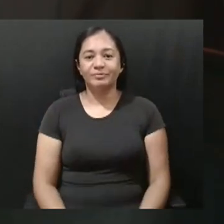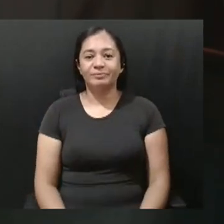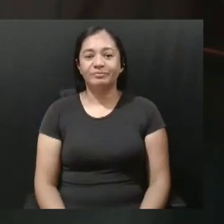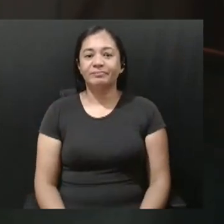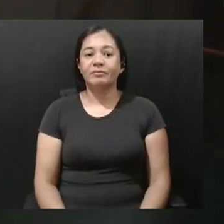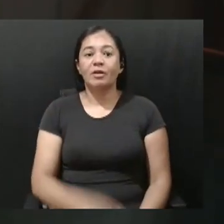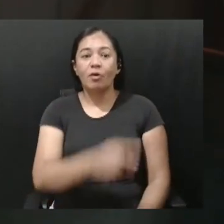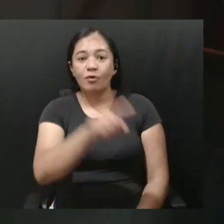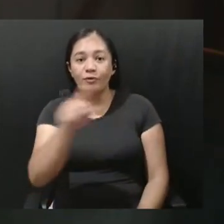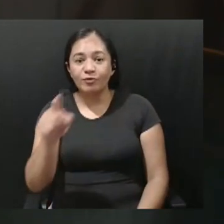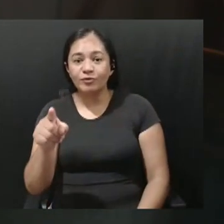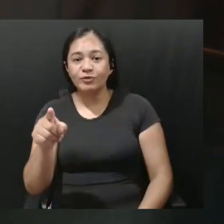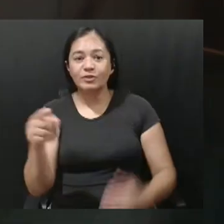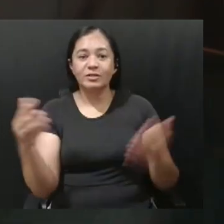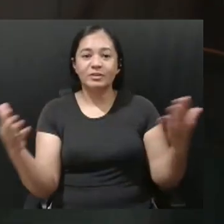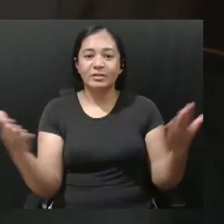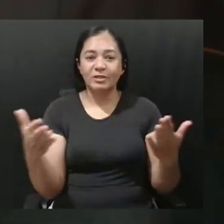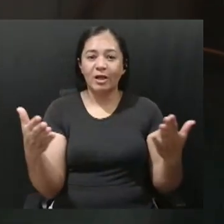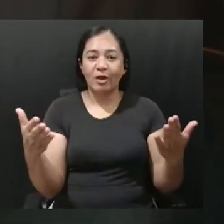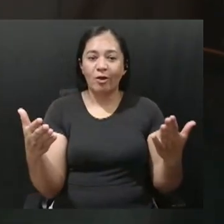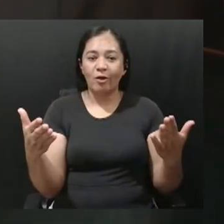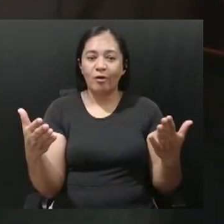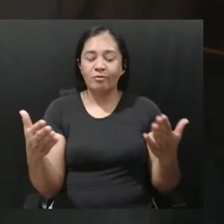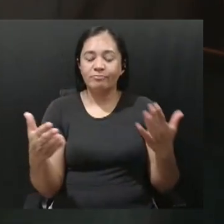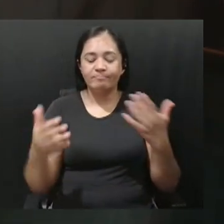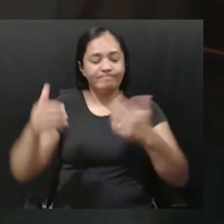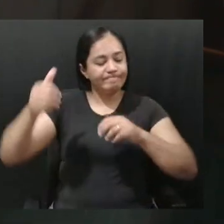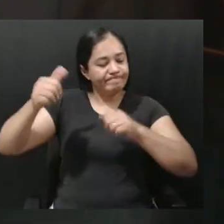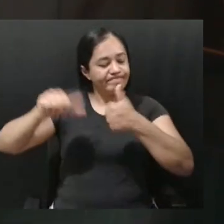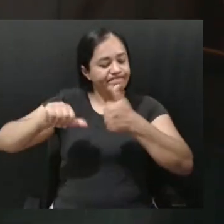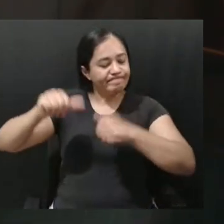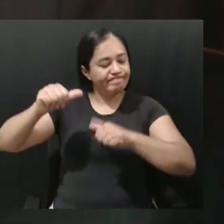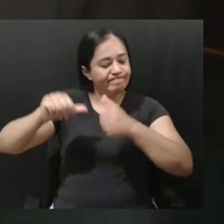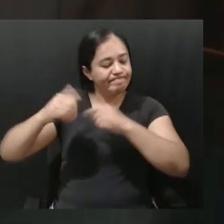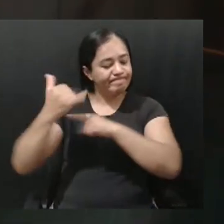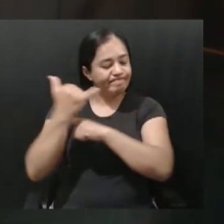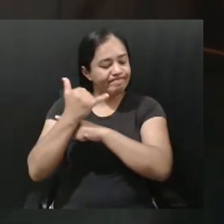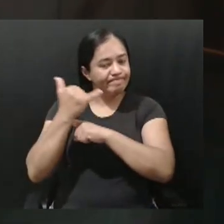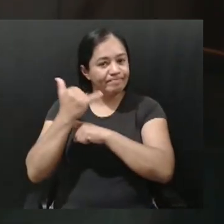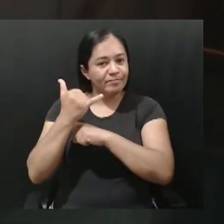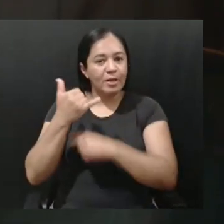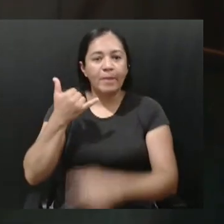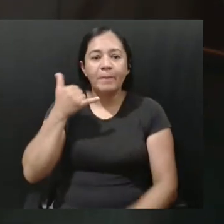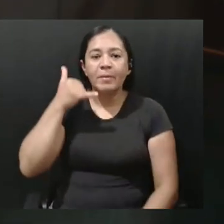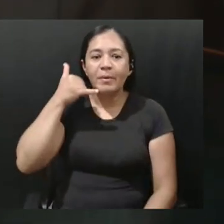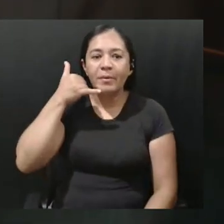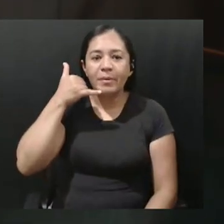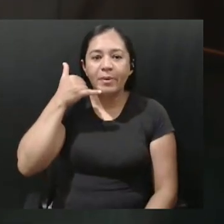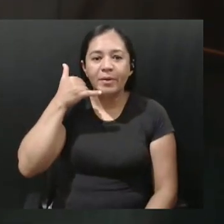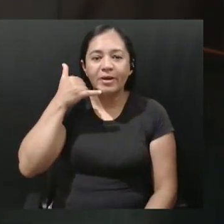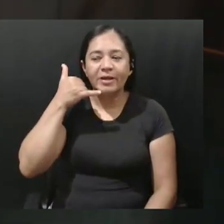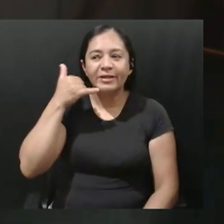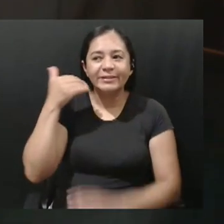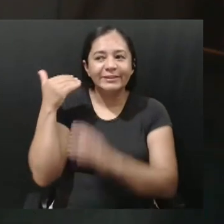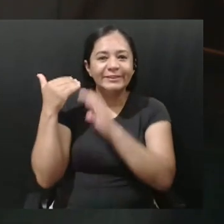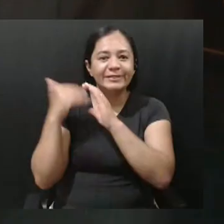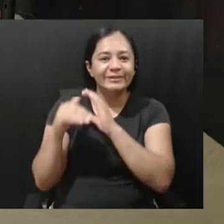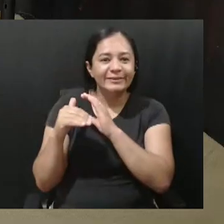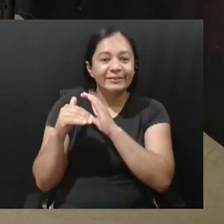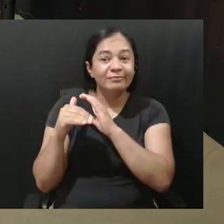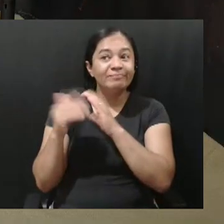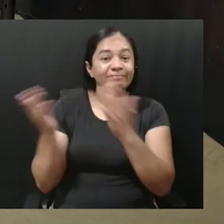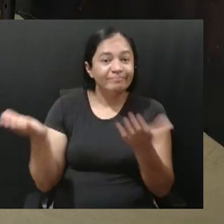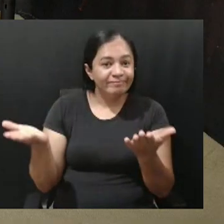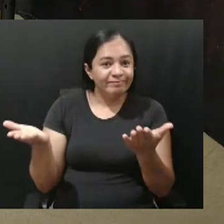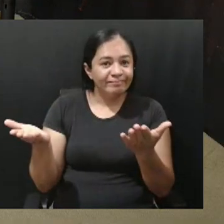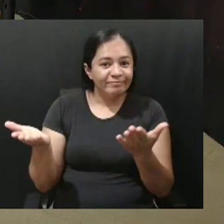agora, fazer uma autoanálise e pegar o telefone, mandar uma mensagem, né? Ah, repete pra gente